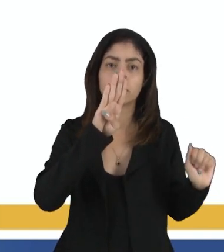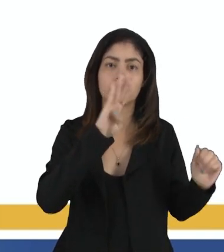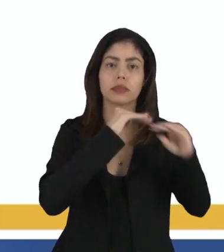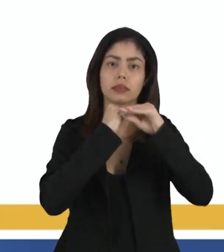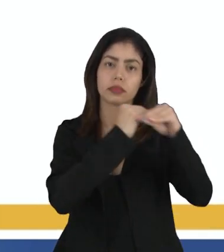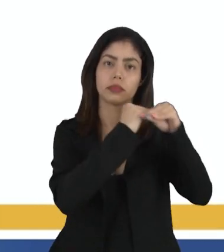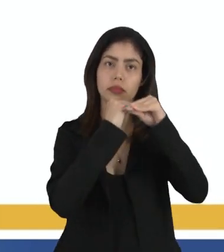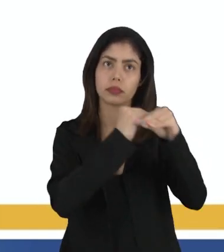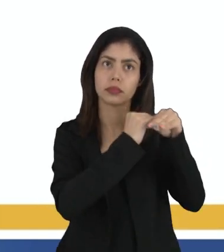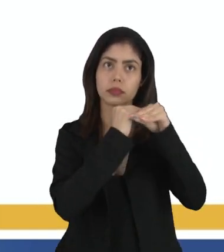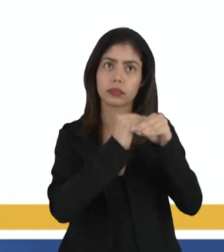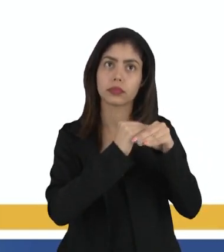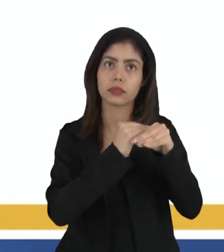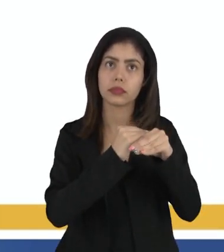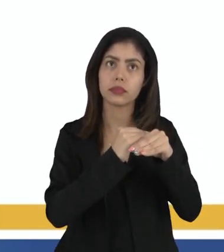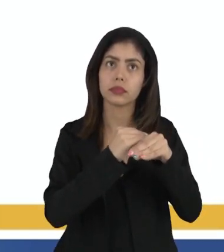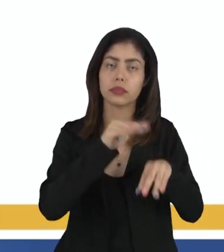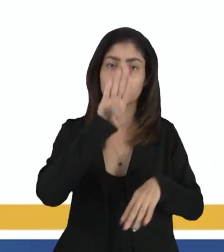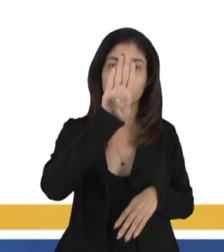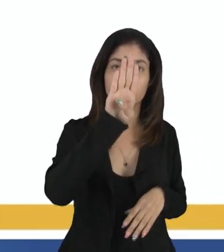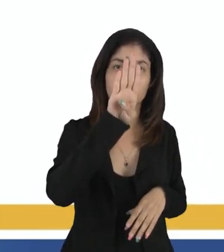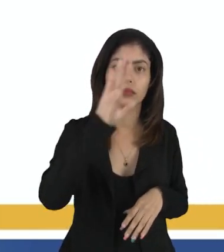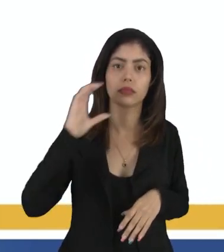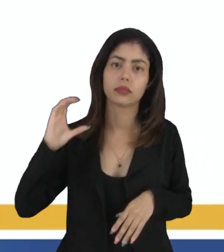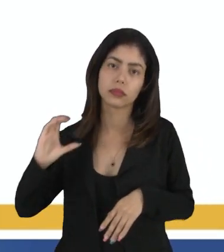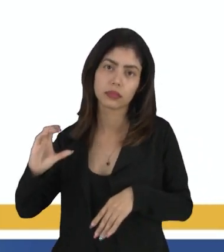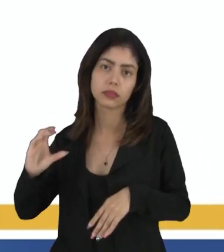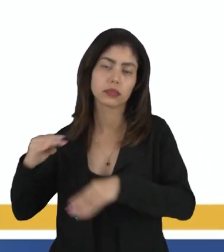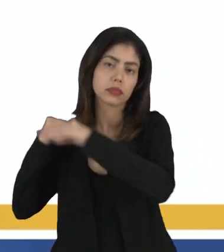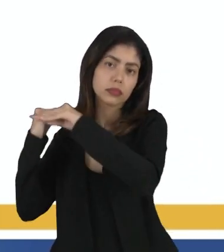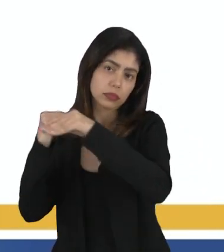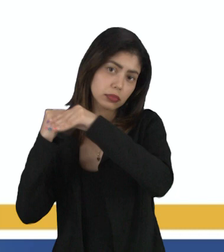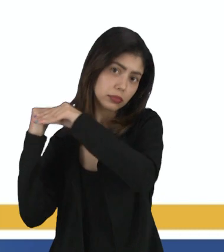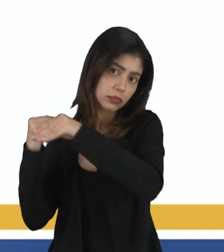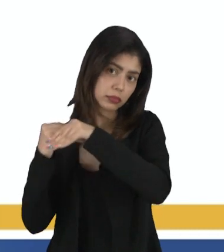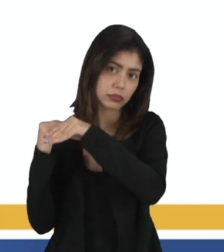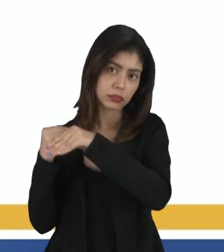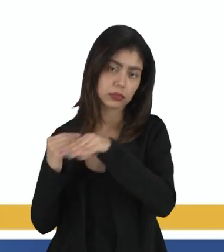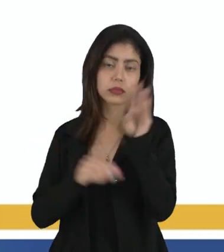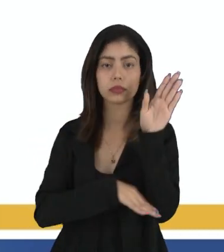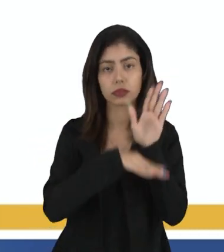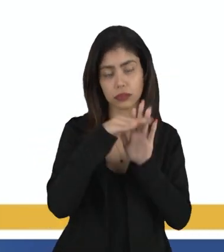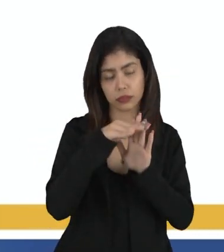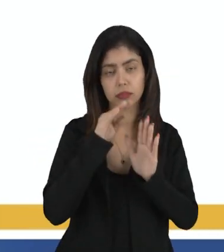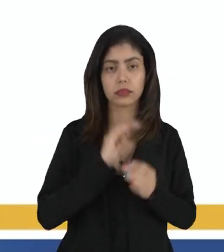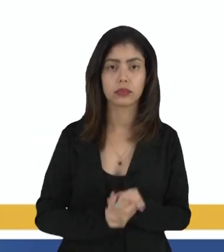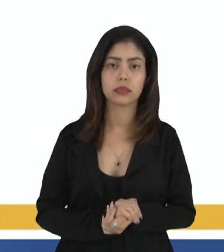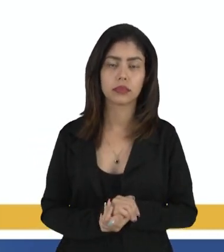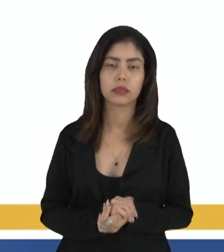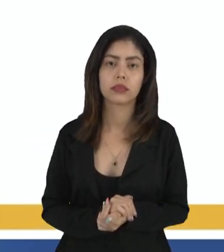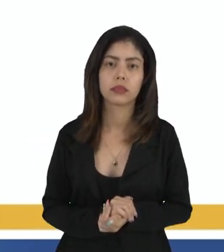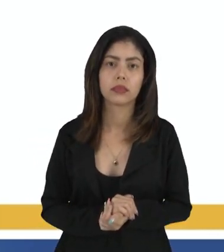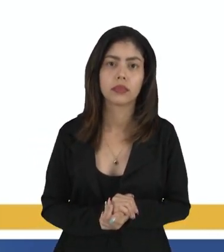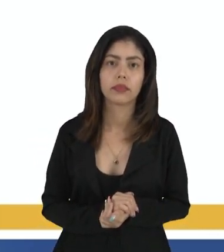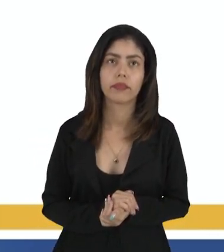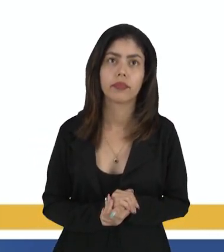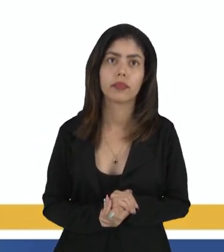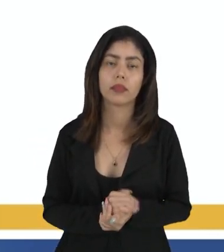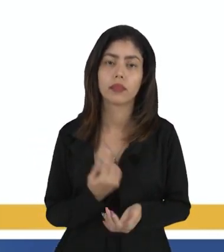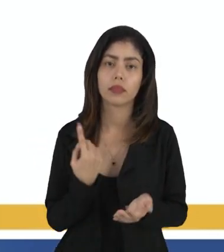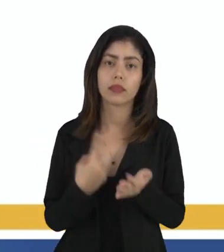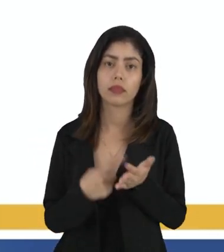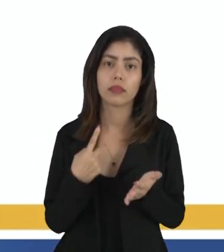A, ou seja, igual a A, e esse B que está aí em cima está em equilíbrio com C, ou seja, na mesma temperatura que C,